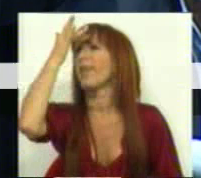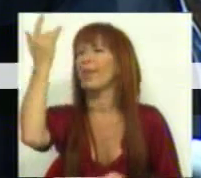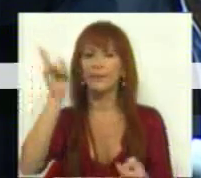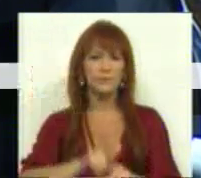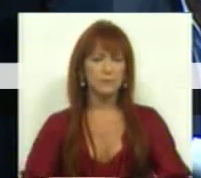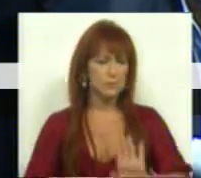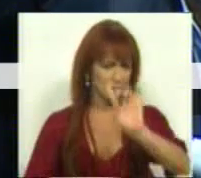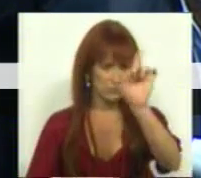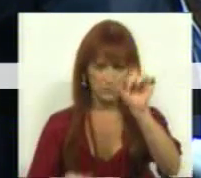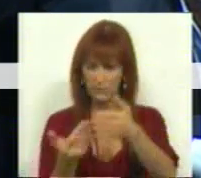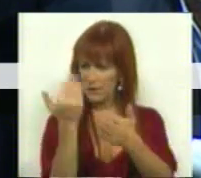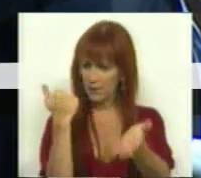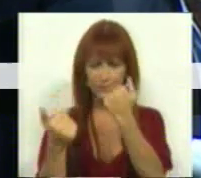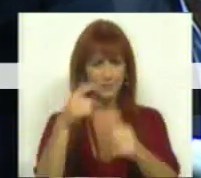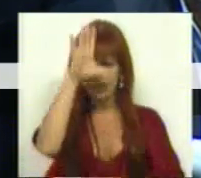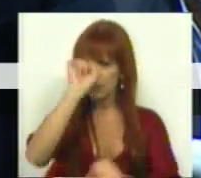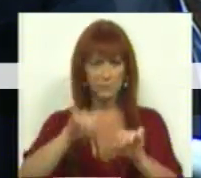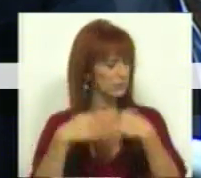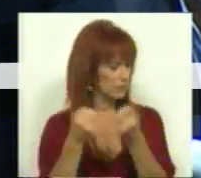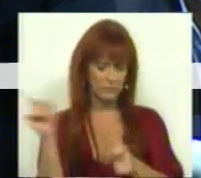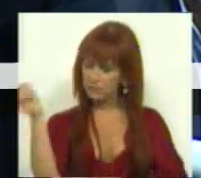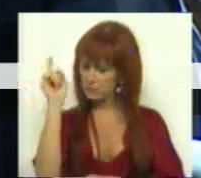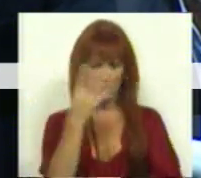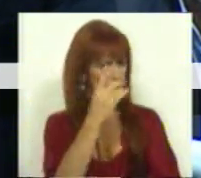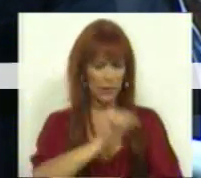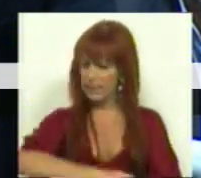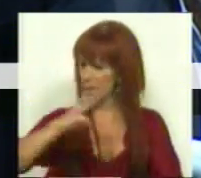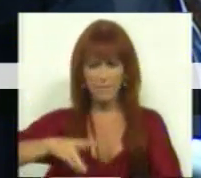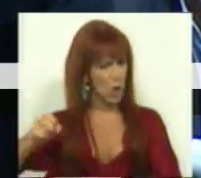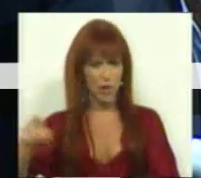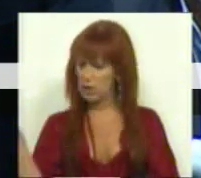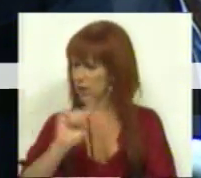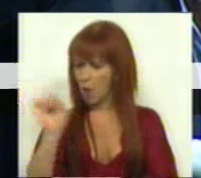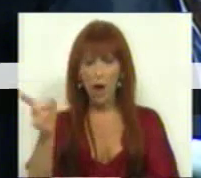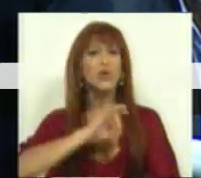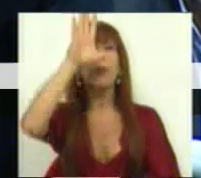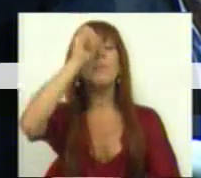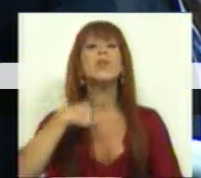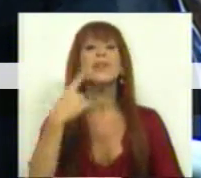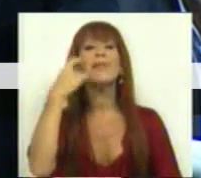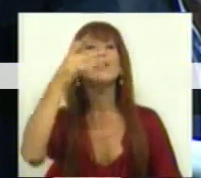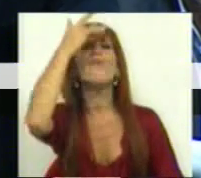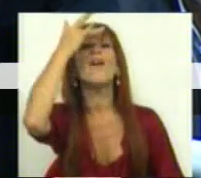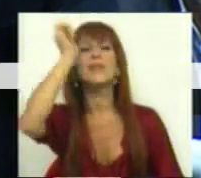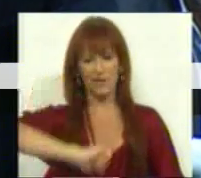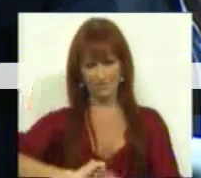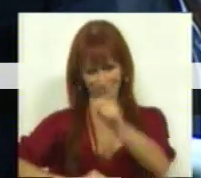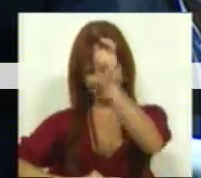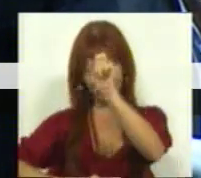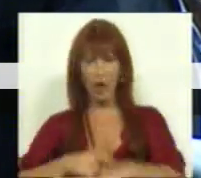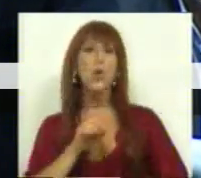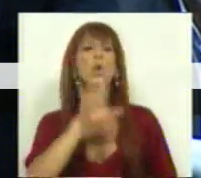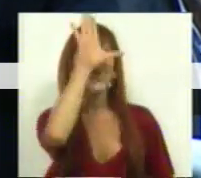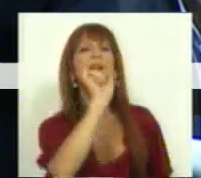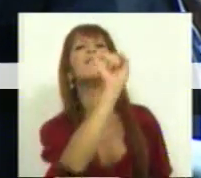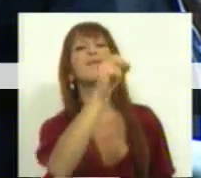facilidade se retire ao Estado Social 4 mil milhões de euros. Sr. Primeiro-Ministro, repara a facilidade com que o